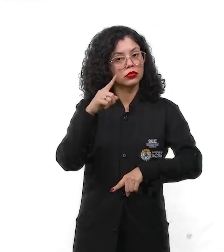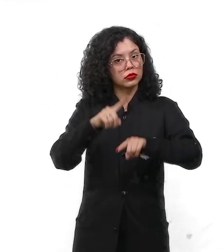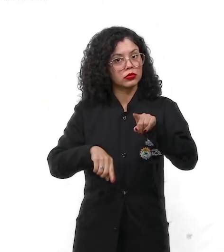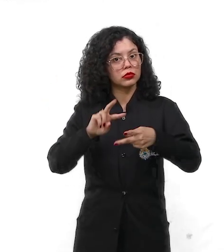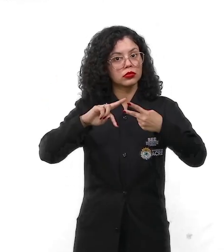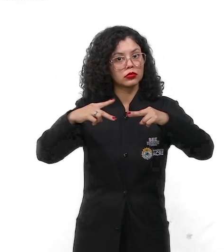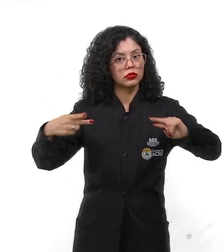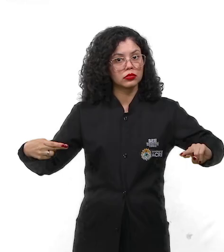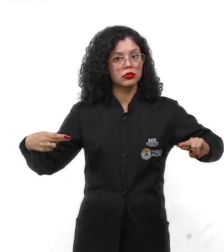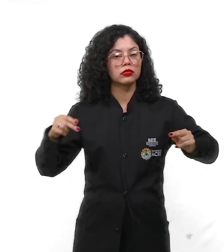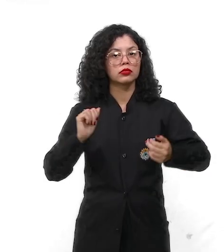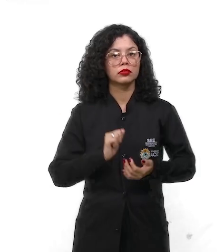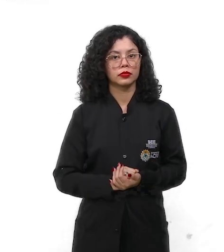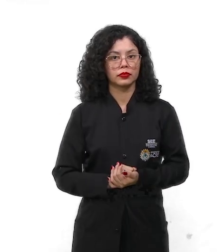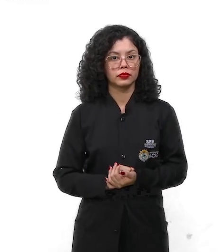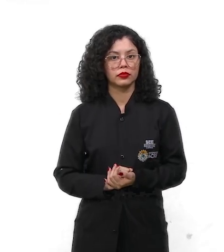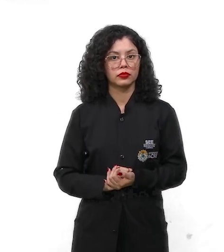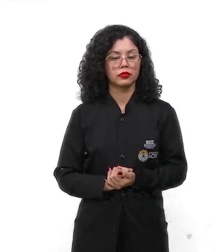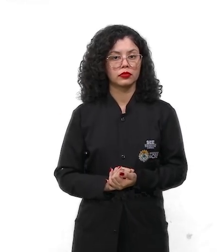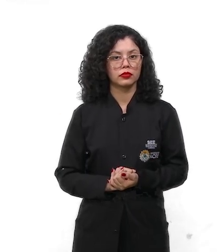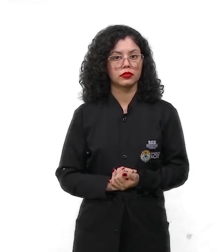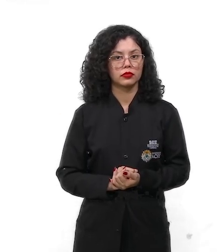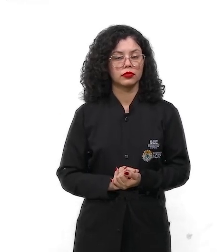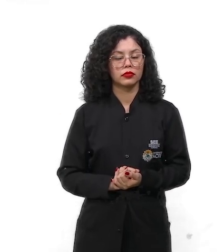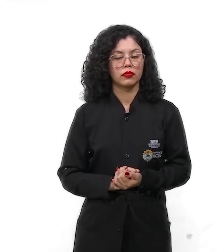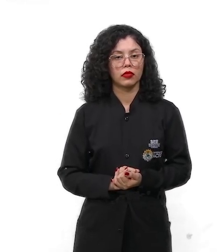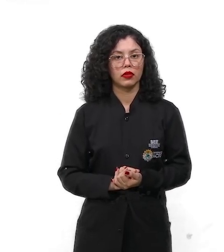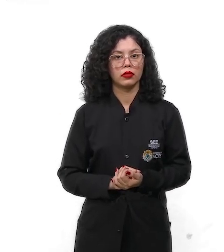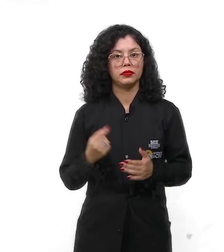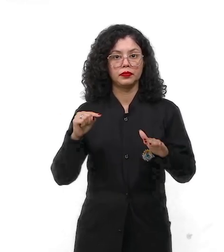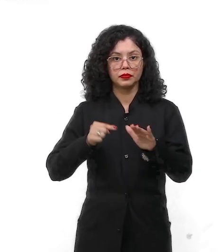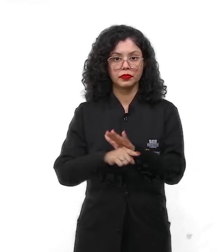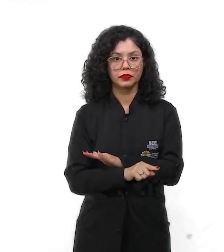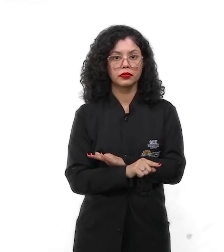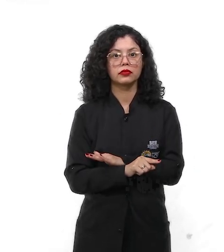genético dele está sendo incluso